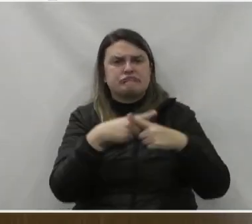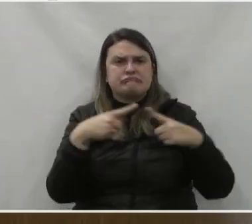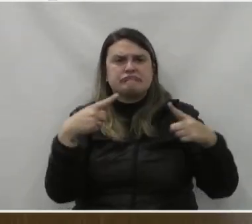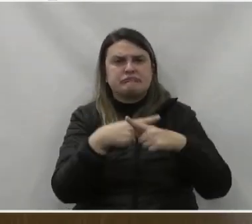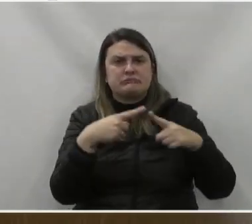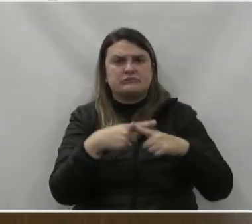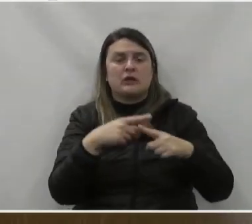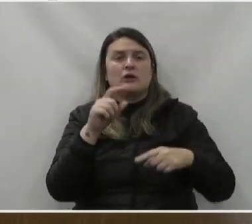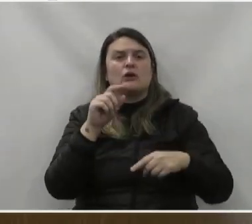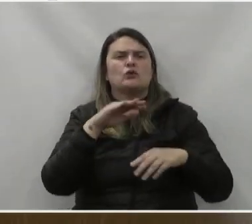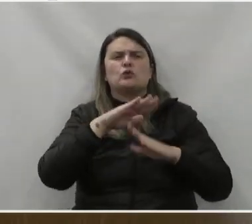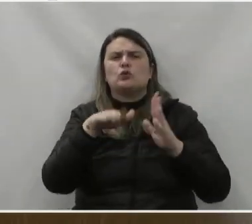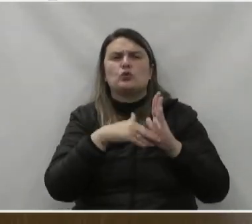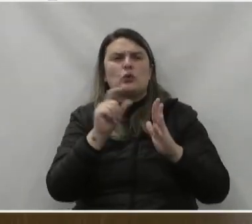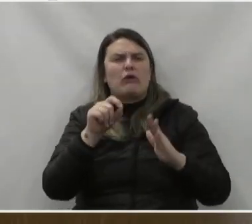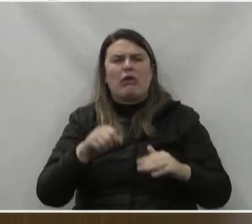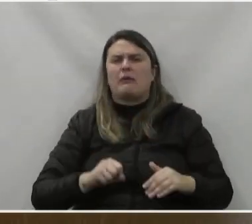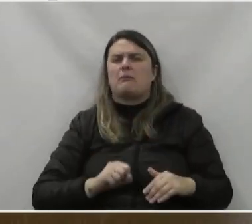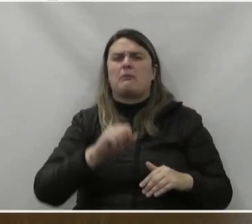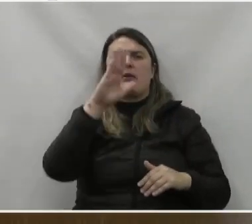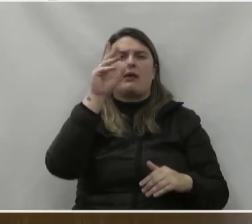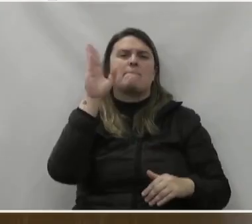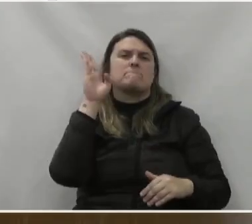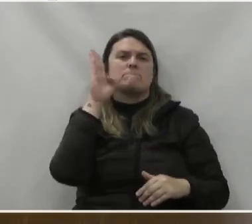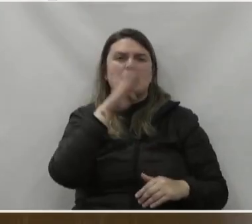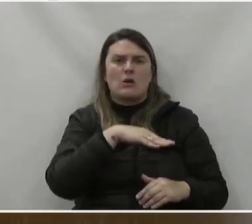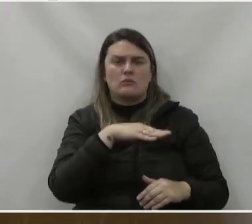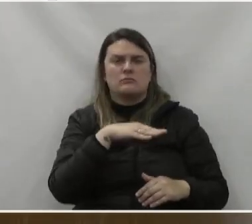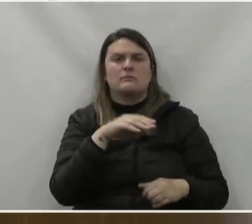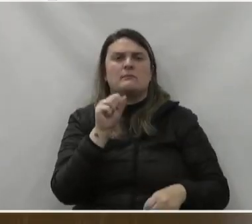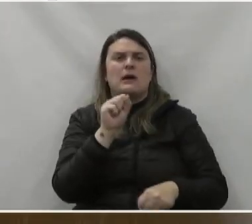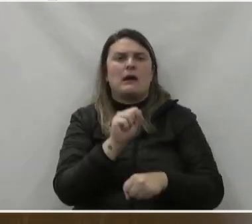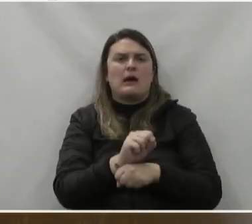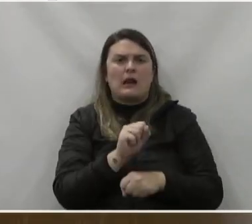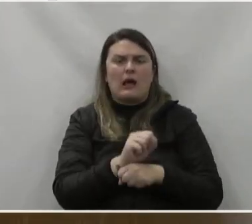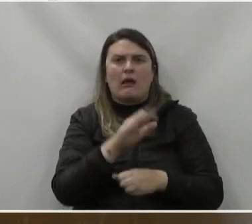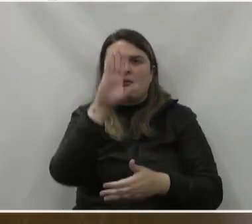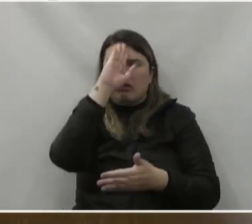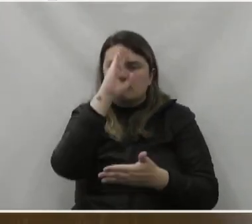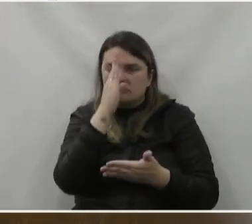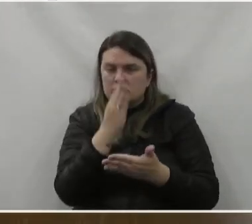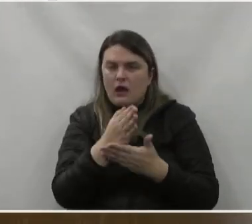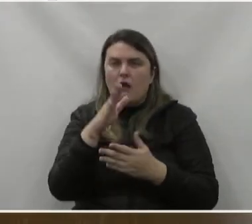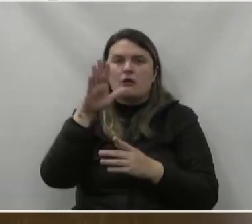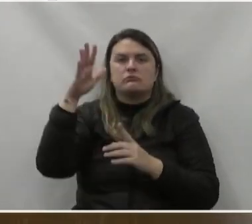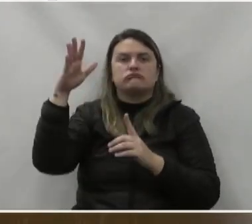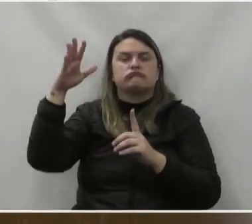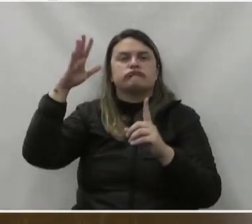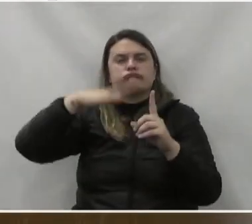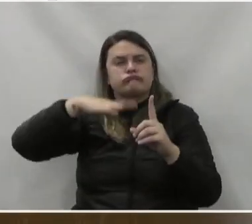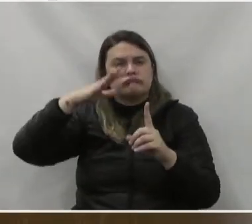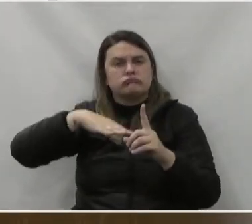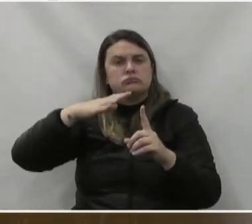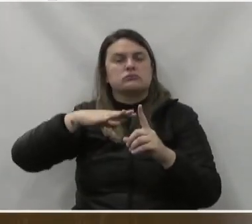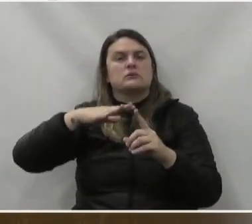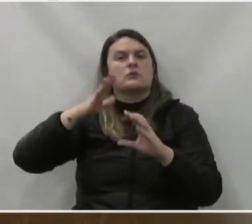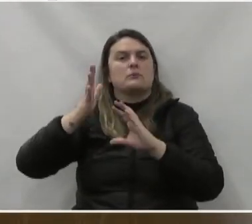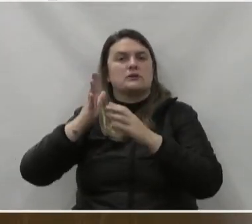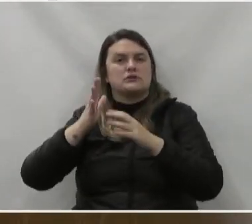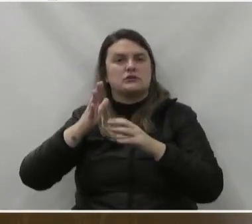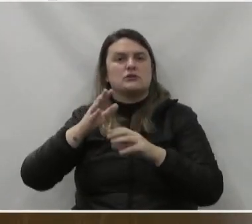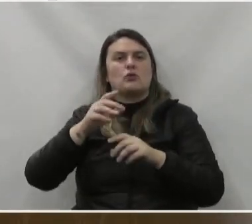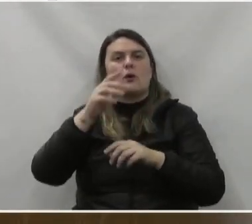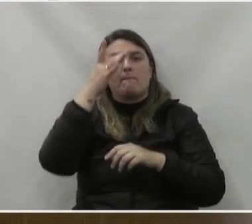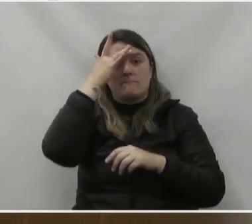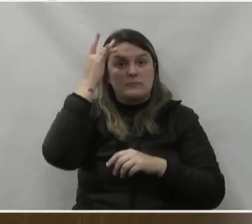é exagero faz mal. Vamos parar de fanatismo, de idolatria por partido e por